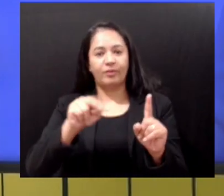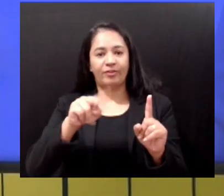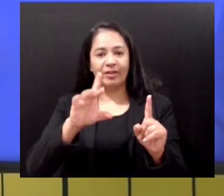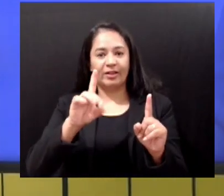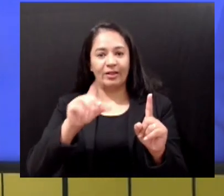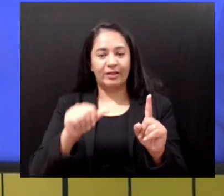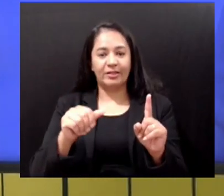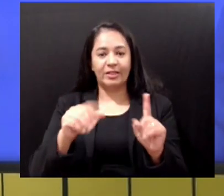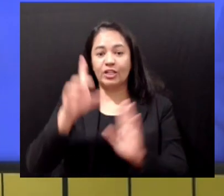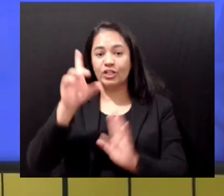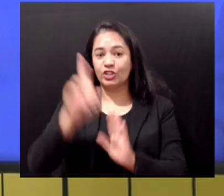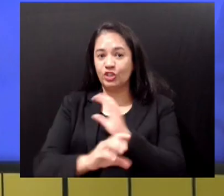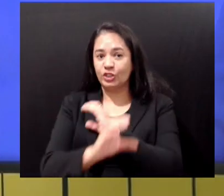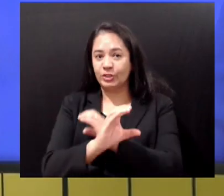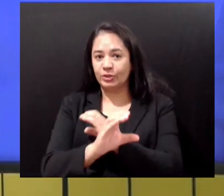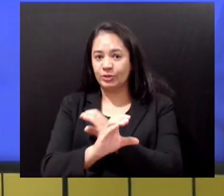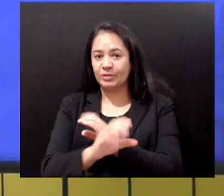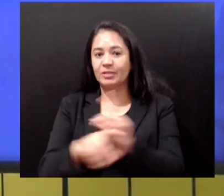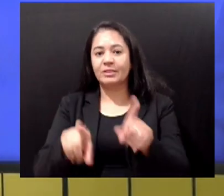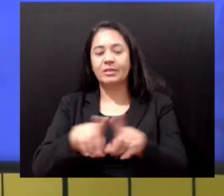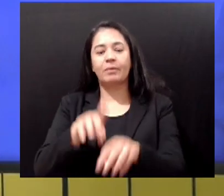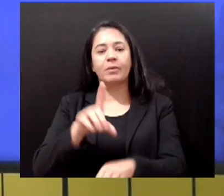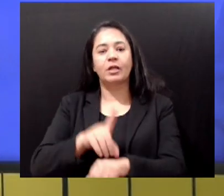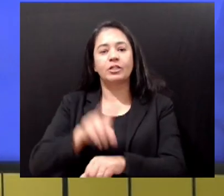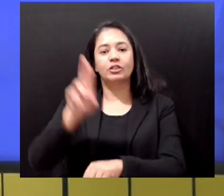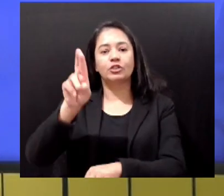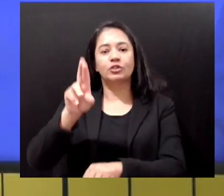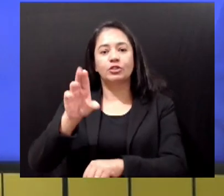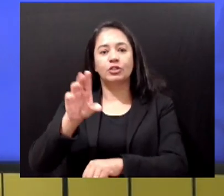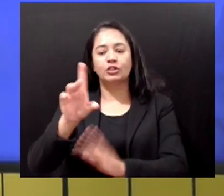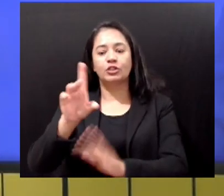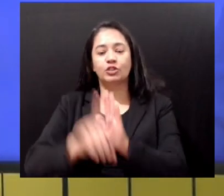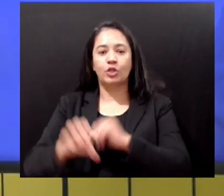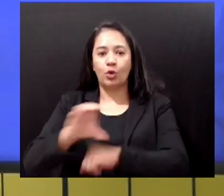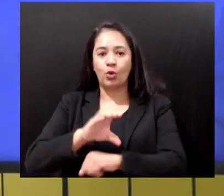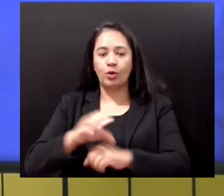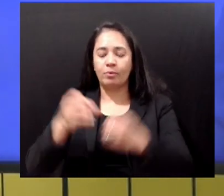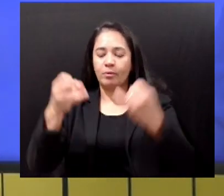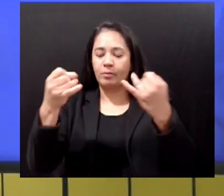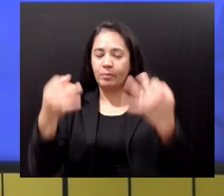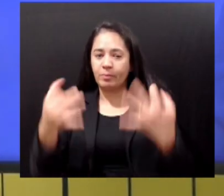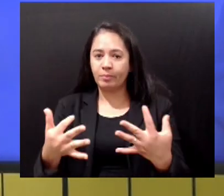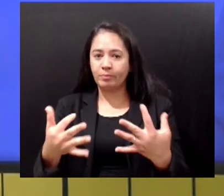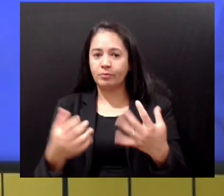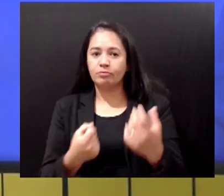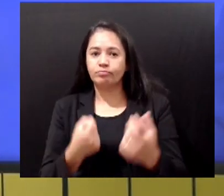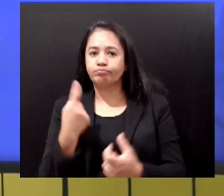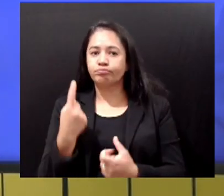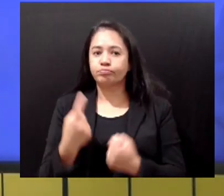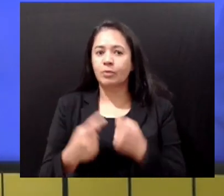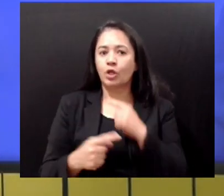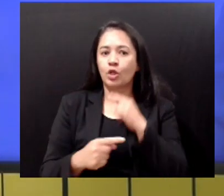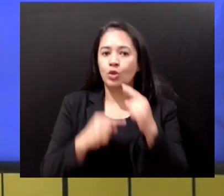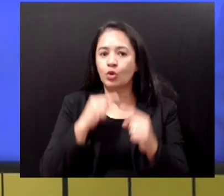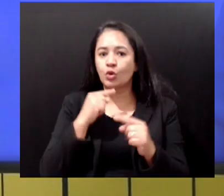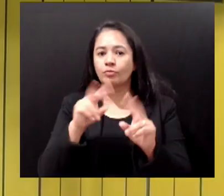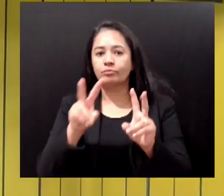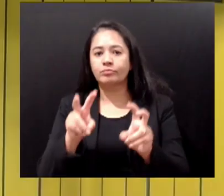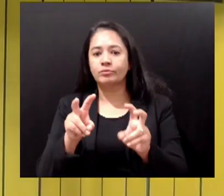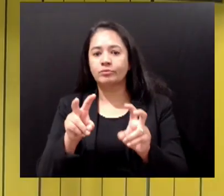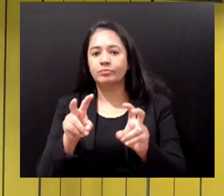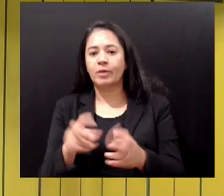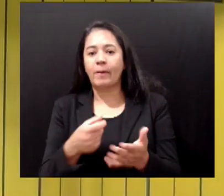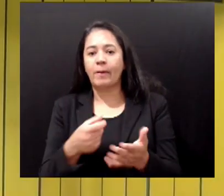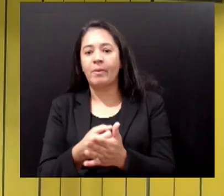Civil e doutora em Direito Constitucional, para esclarecer algumas dúvidas sobre pensão alimentícia.